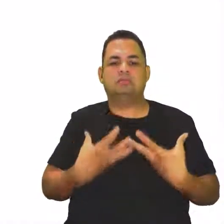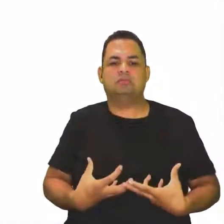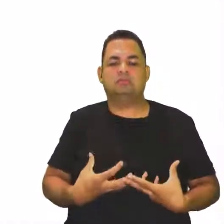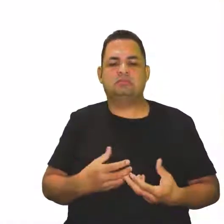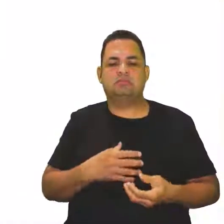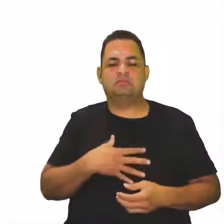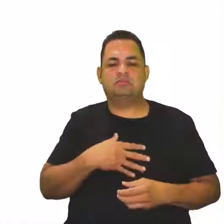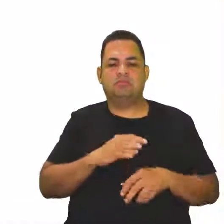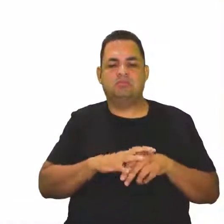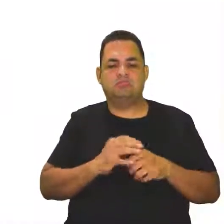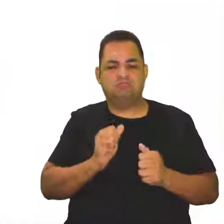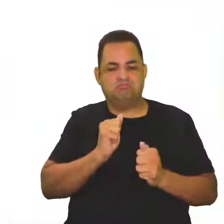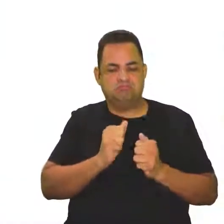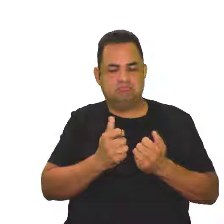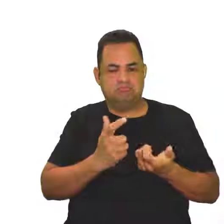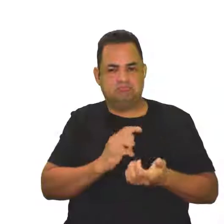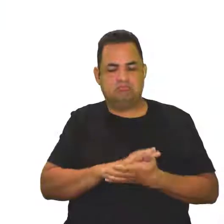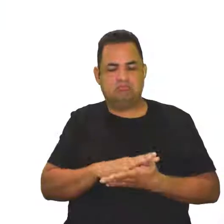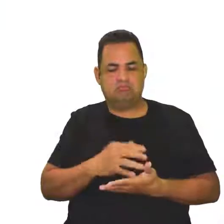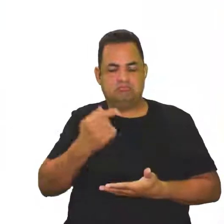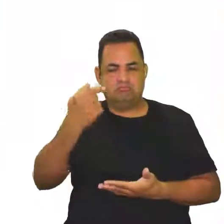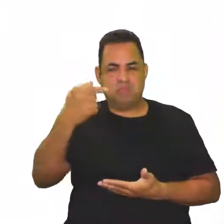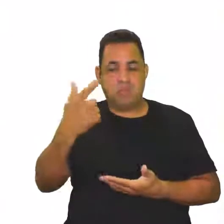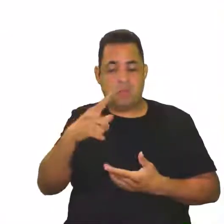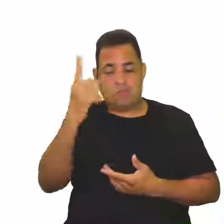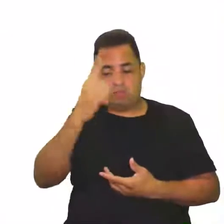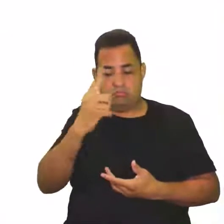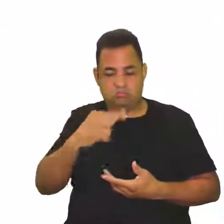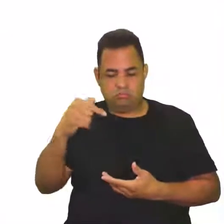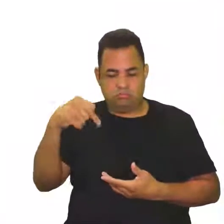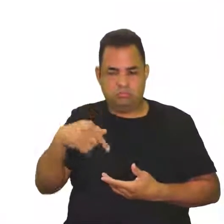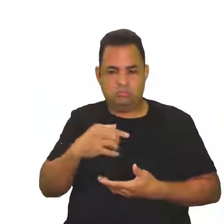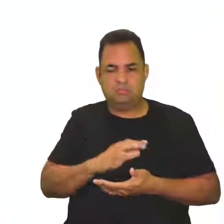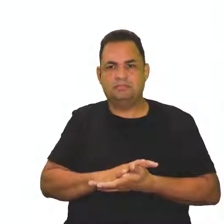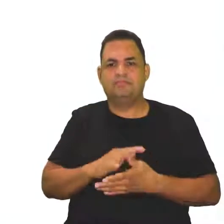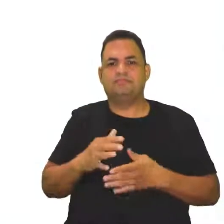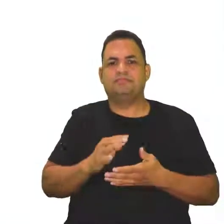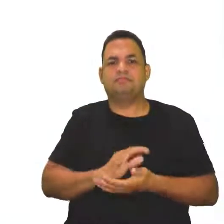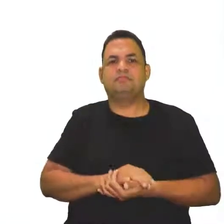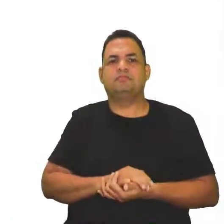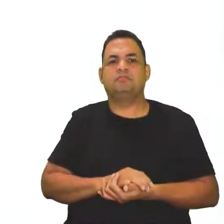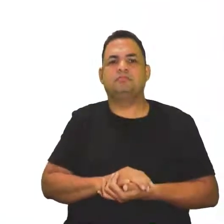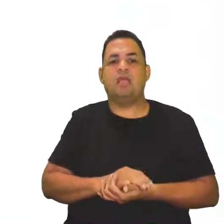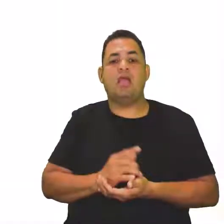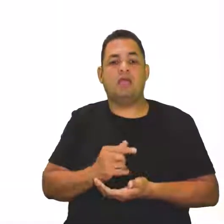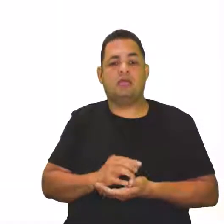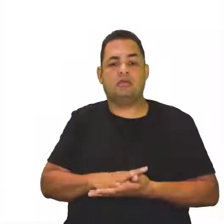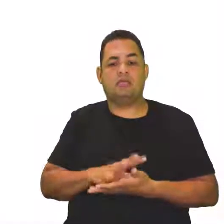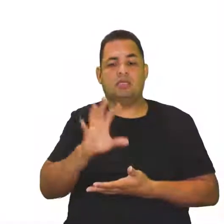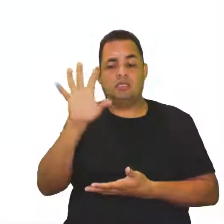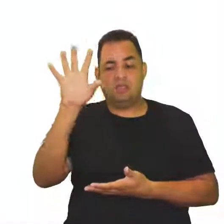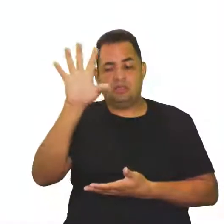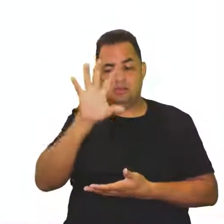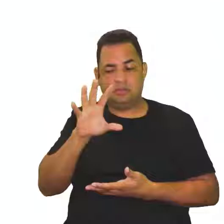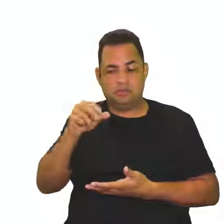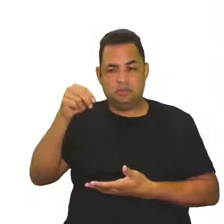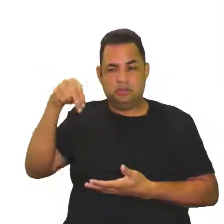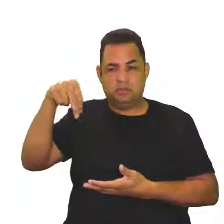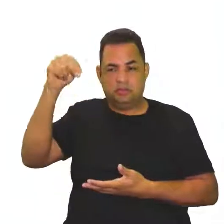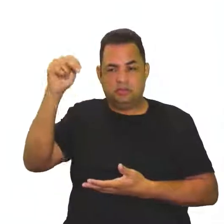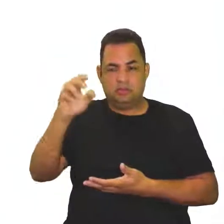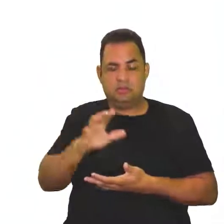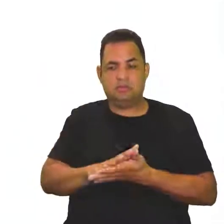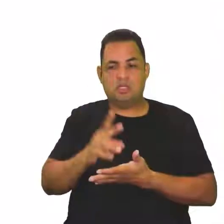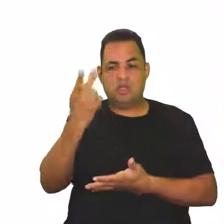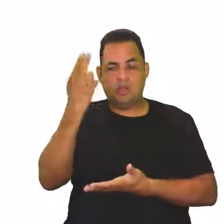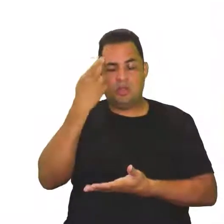algumas pessoas que caem o raio próximo. Aqui na região norte é algo comum você ver de vez em quando algumas vítimas de